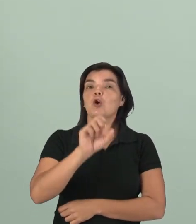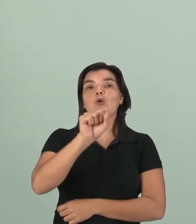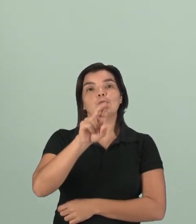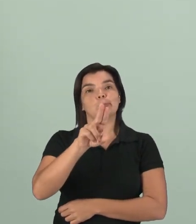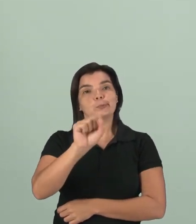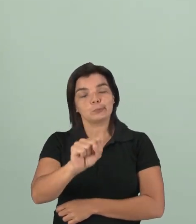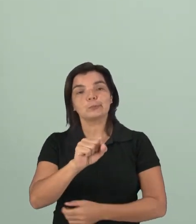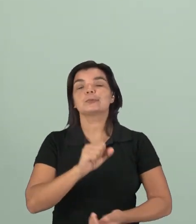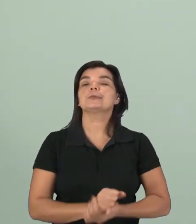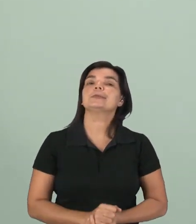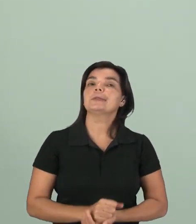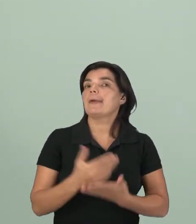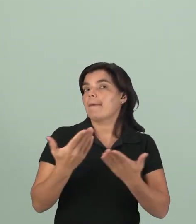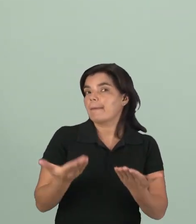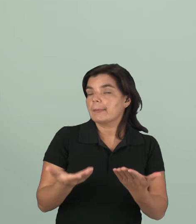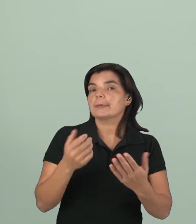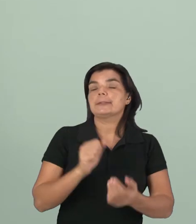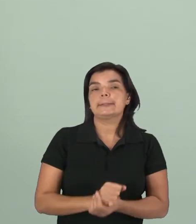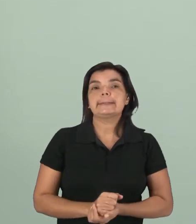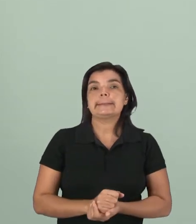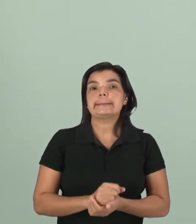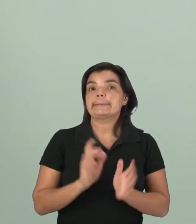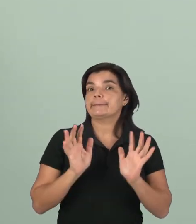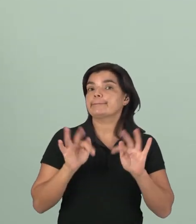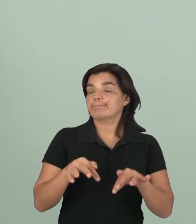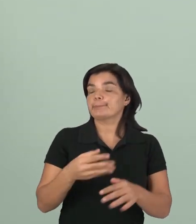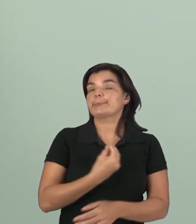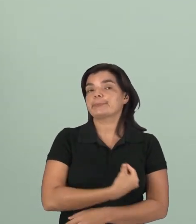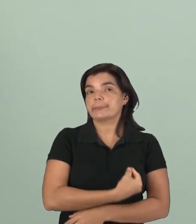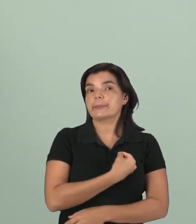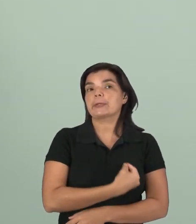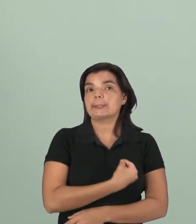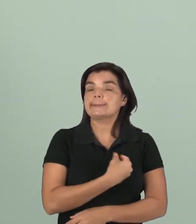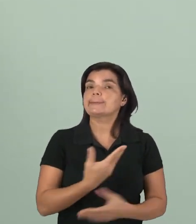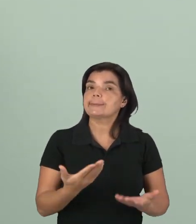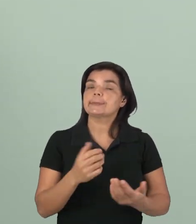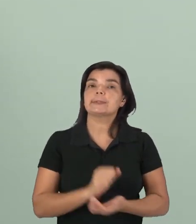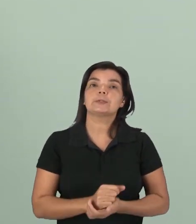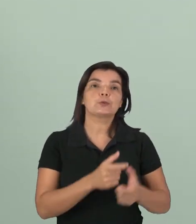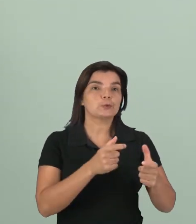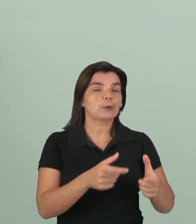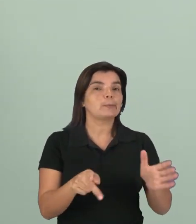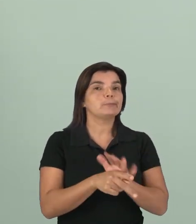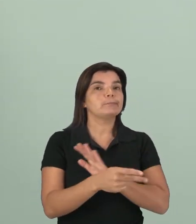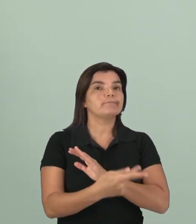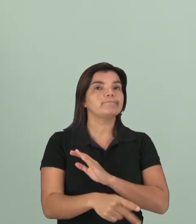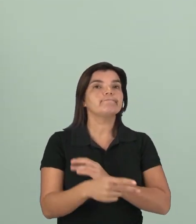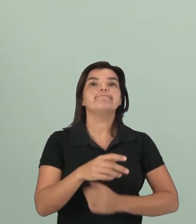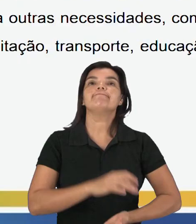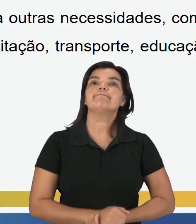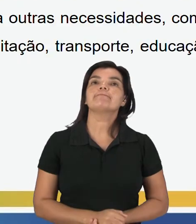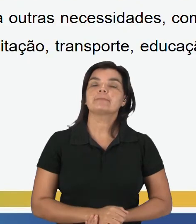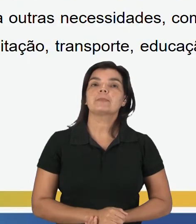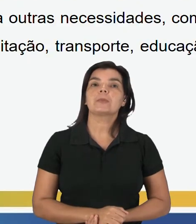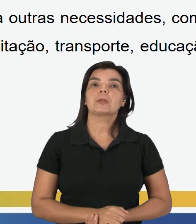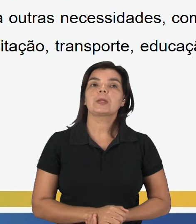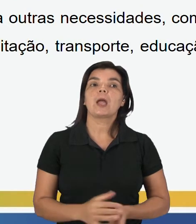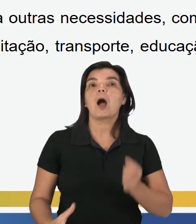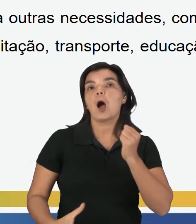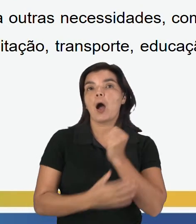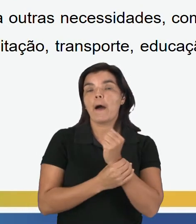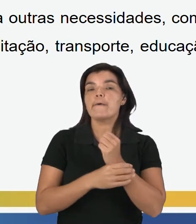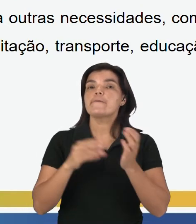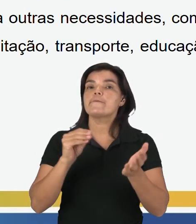de saúde público, se encerra o seu ciclo na sua localidade mesmo. E aí temos a